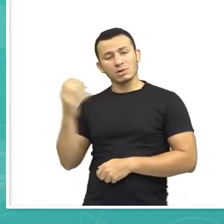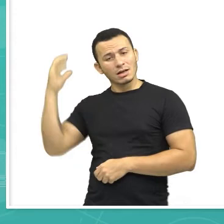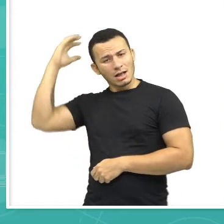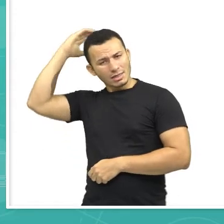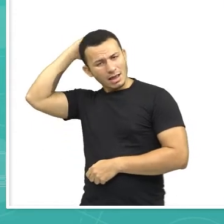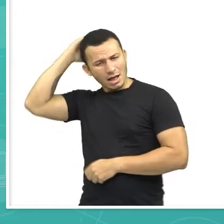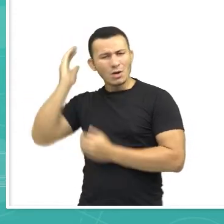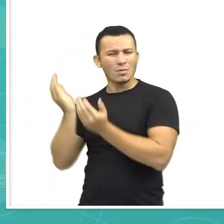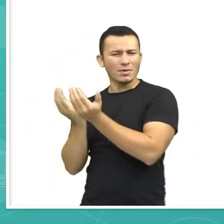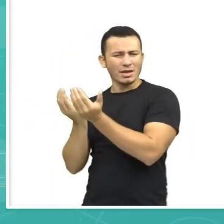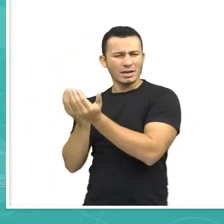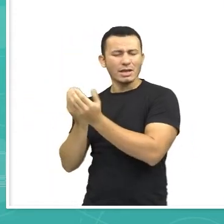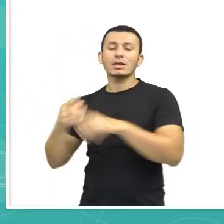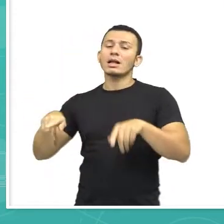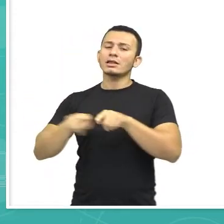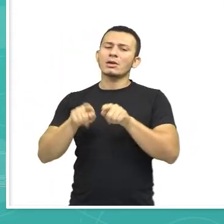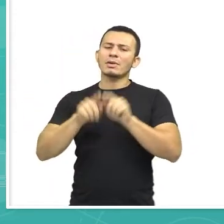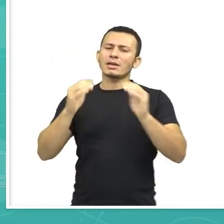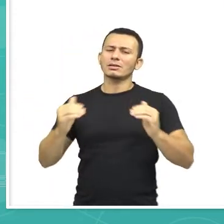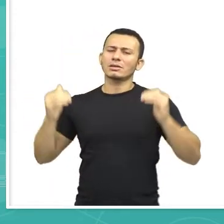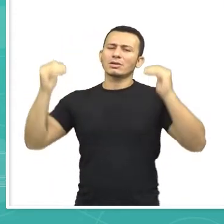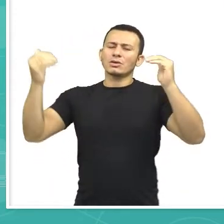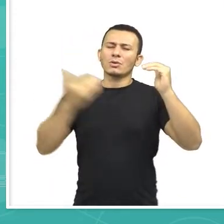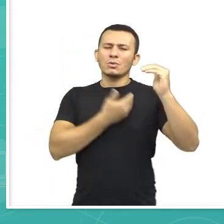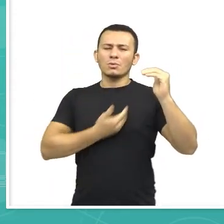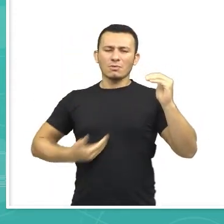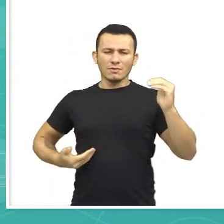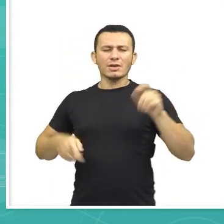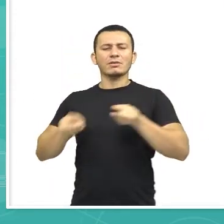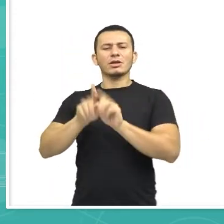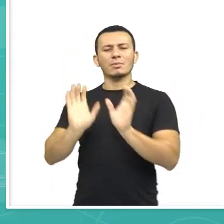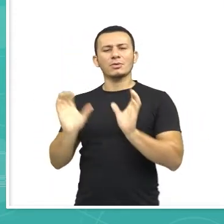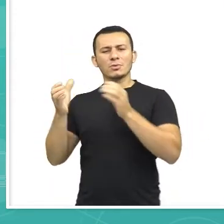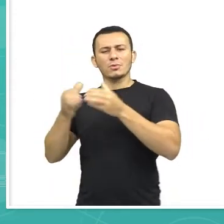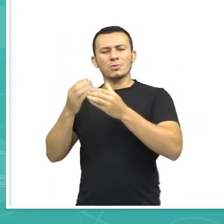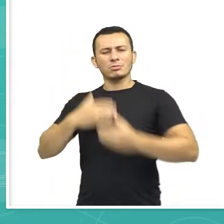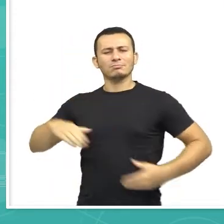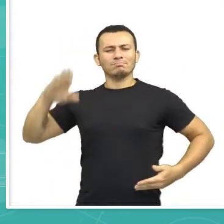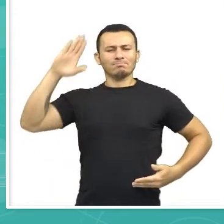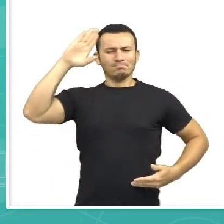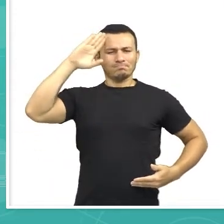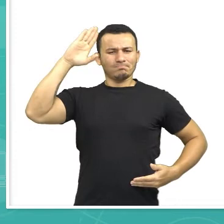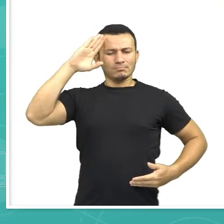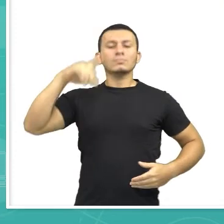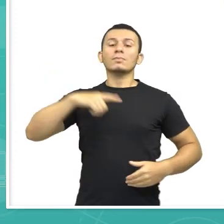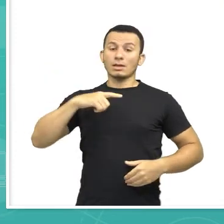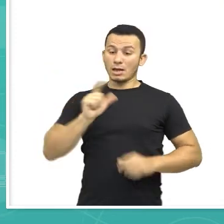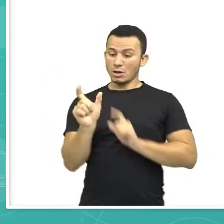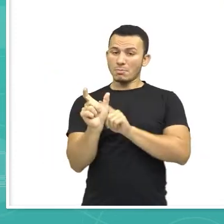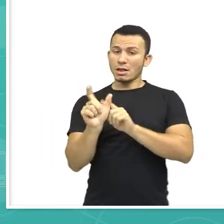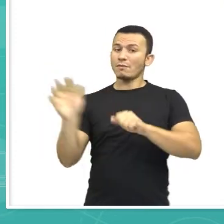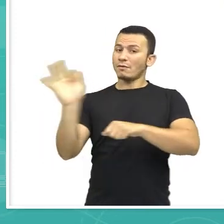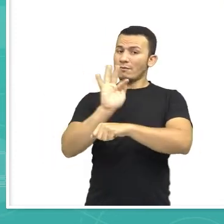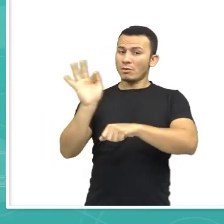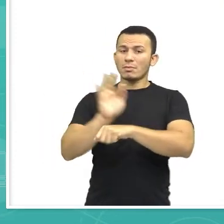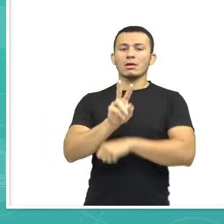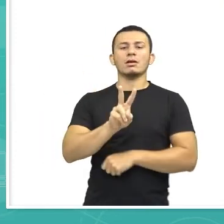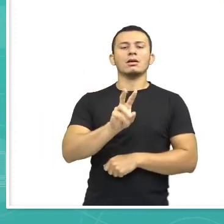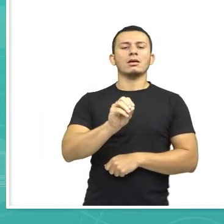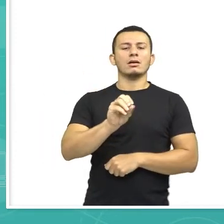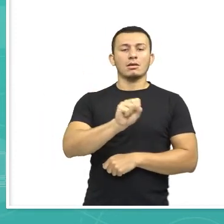do governo, oficiais de Forças Armadas, você vai utilizar esse Vossa Excelência. Até se você for